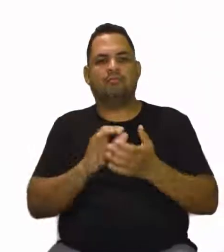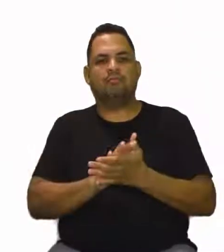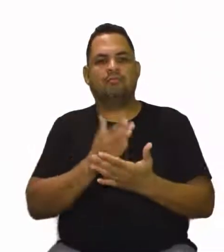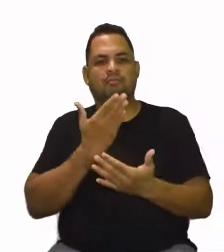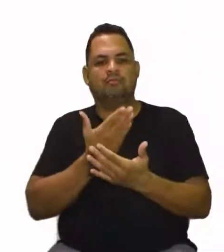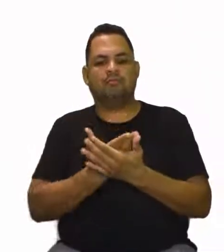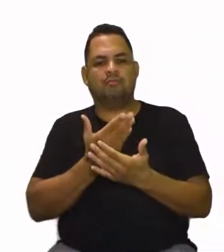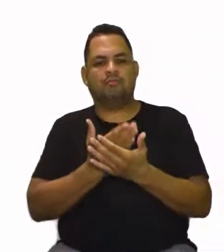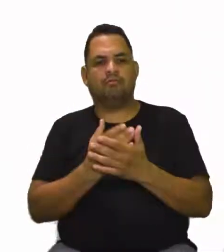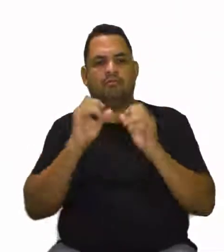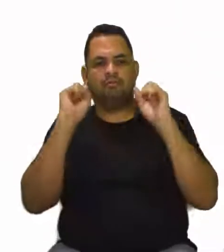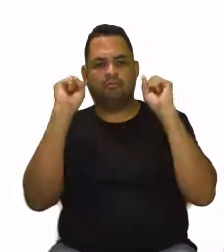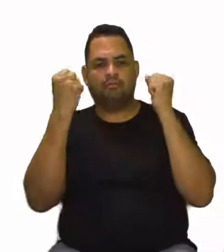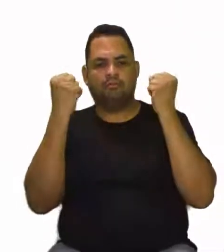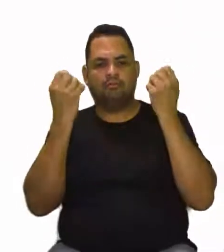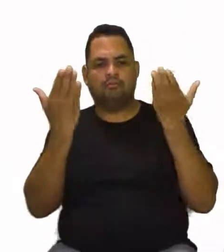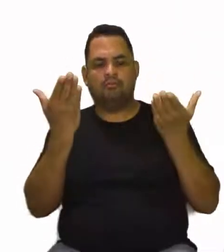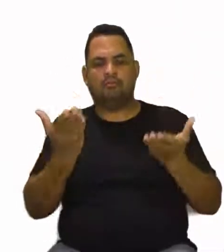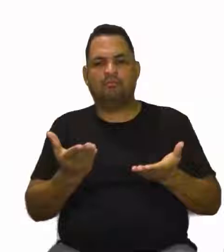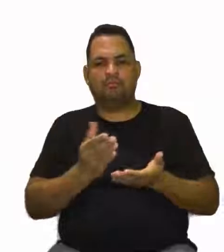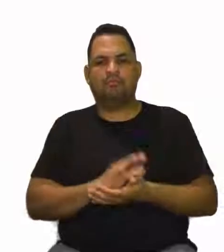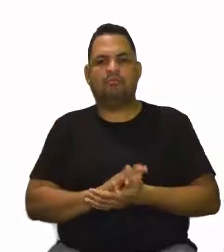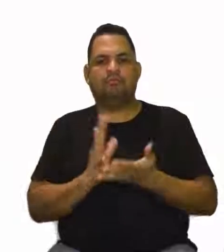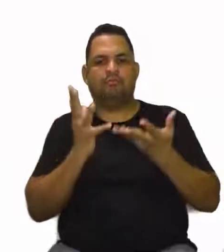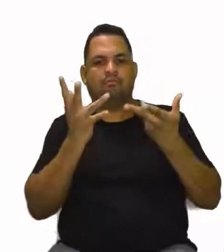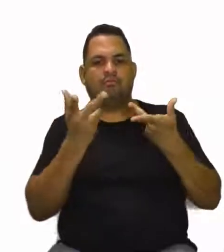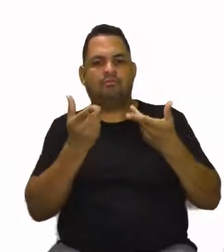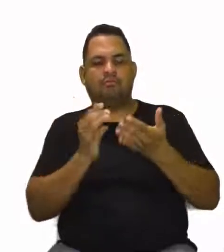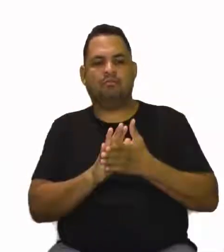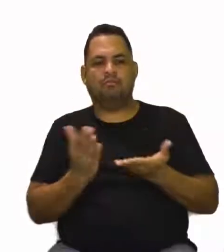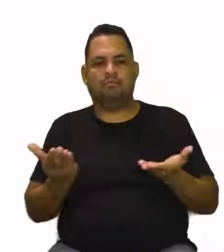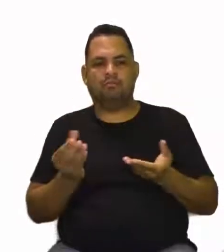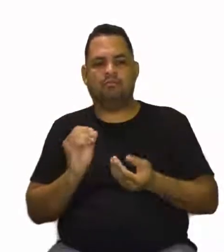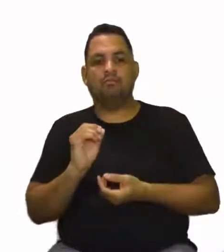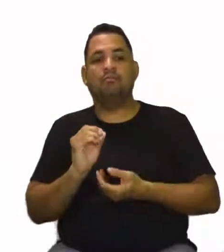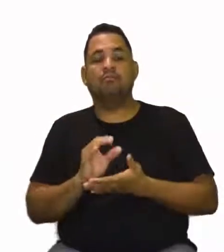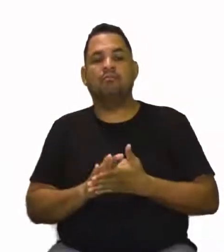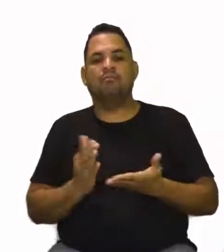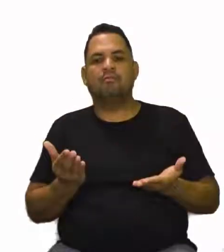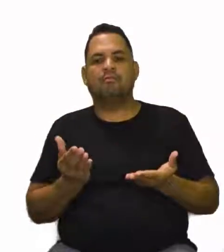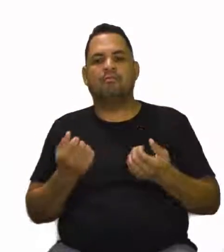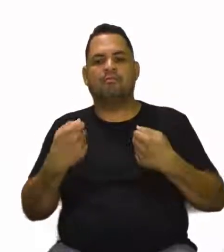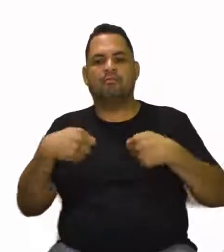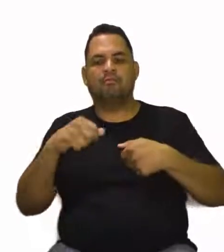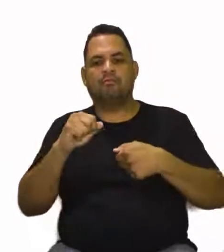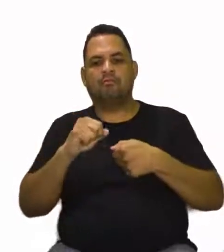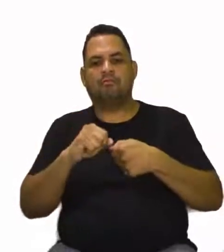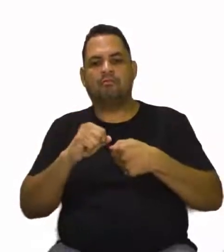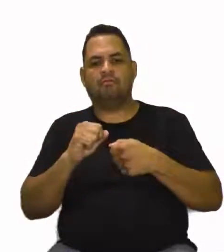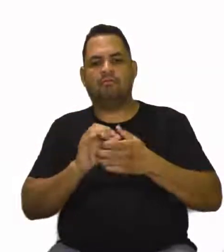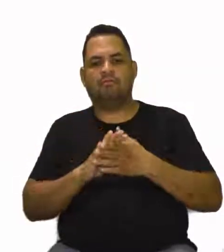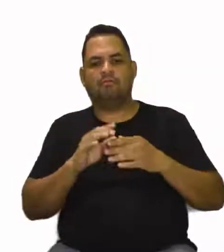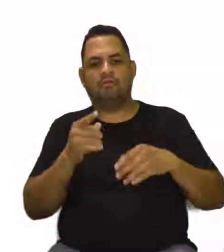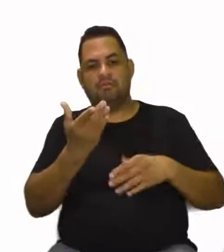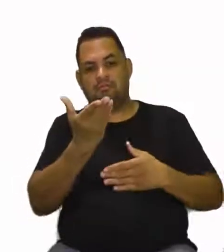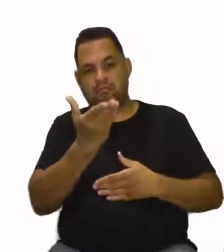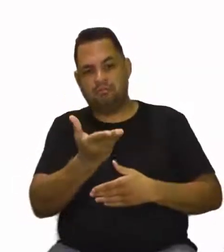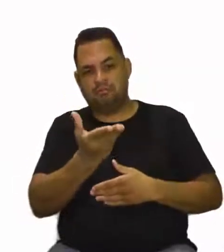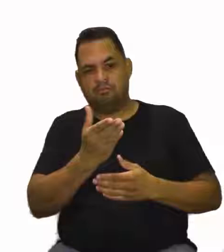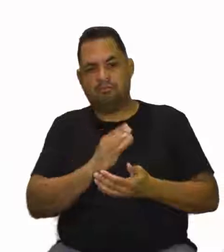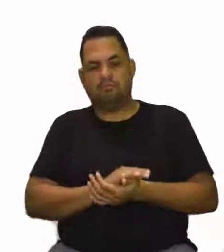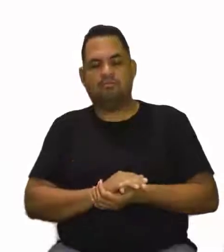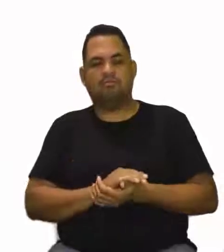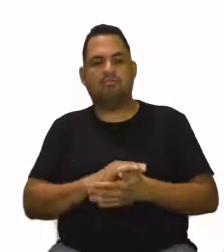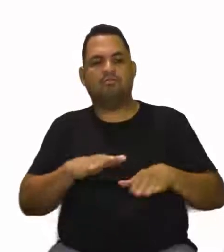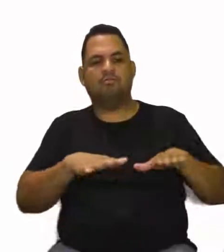nas aulas de educação física. Olha que maravilha, gente. Olha que maravilha. Posso fazer aqui com bolas. Olha